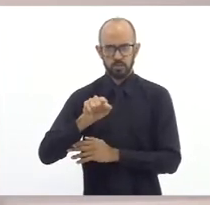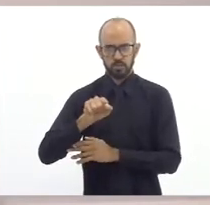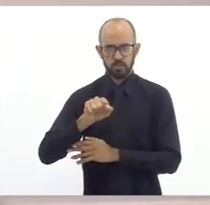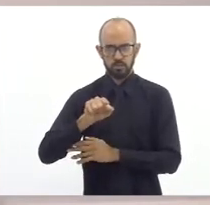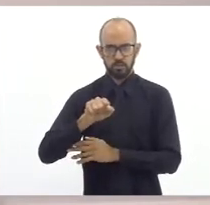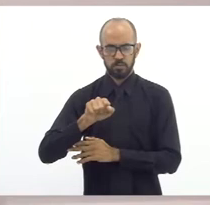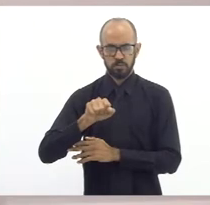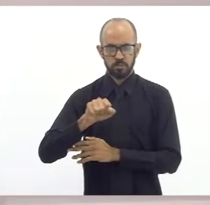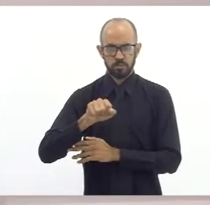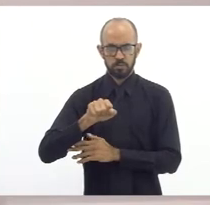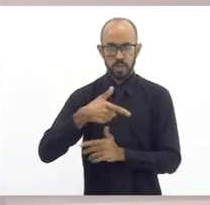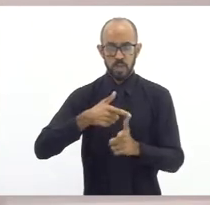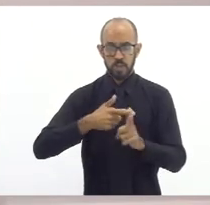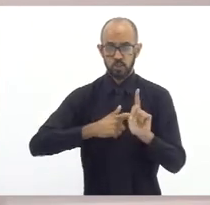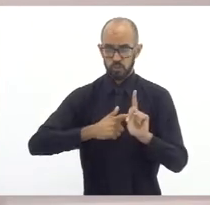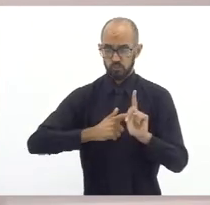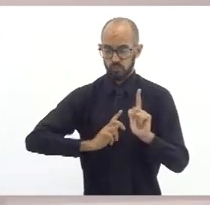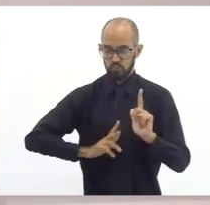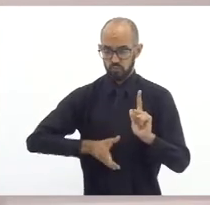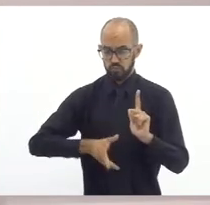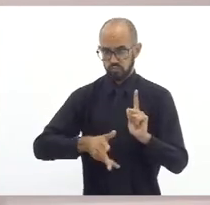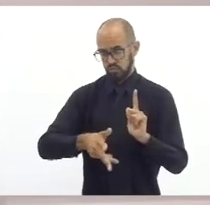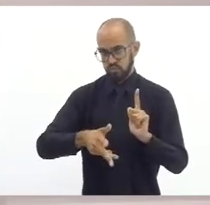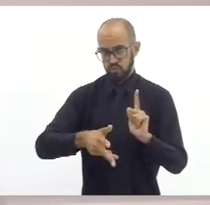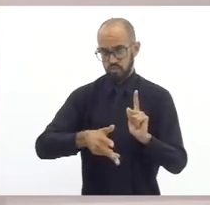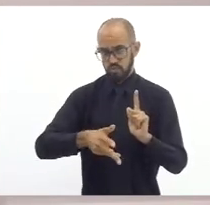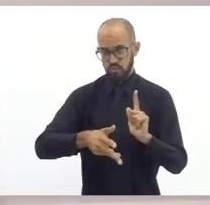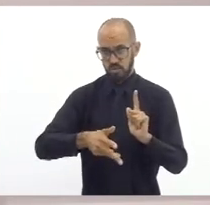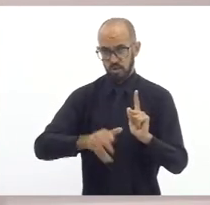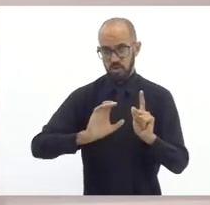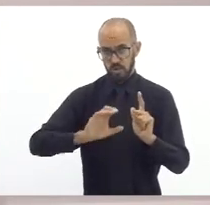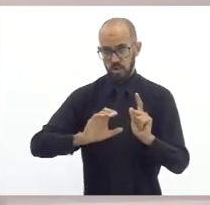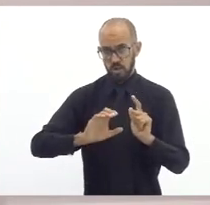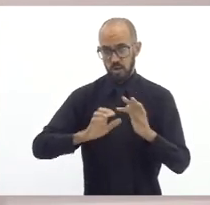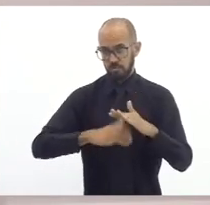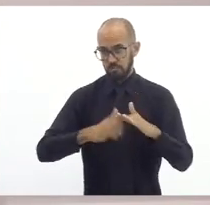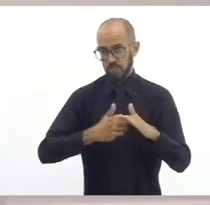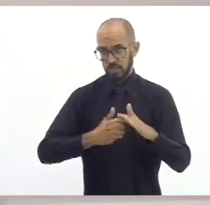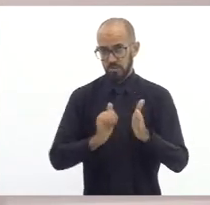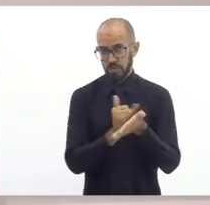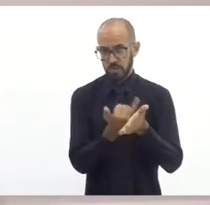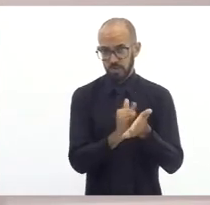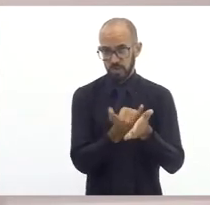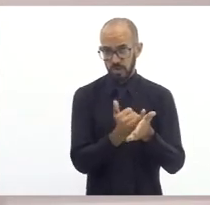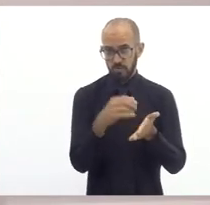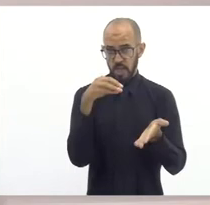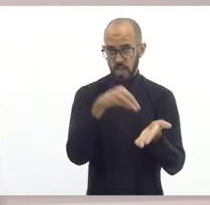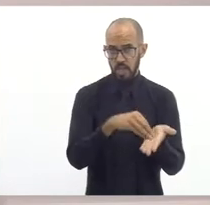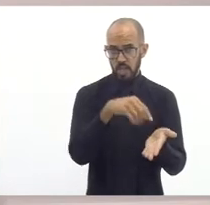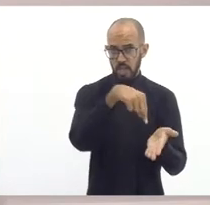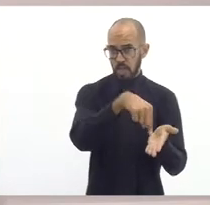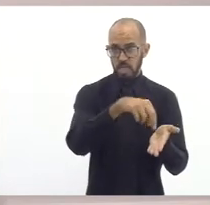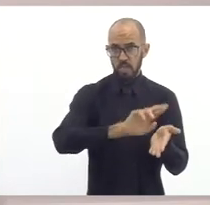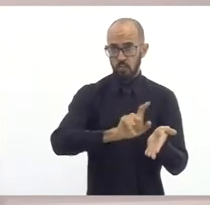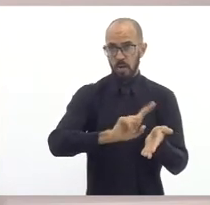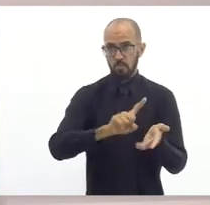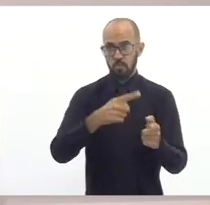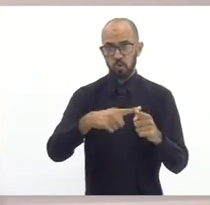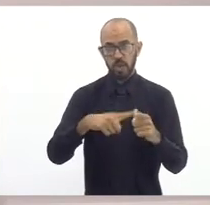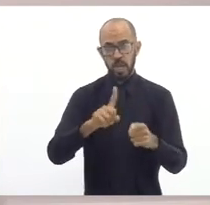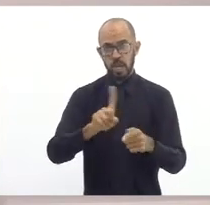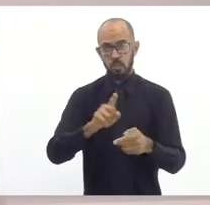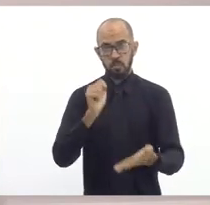A dívida ativa, o cidadão, para ser inscrito, no meu entendimento, não é porque ele não